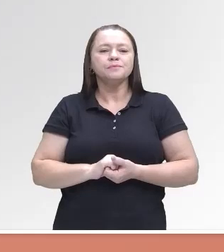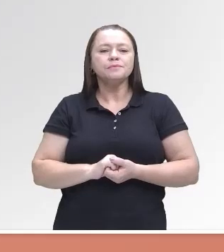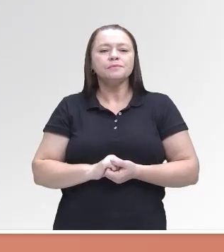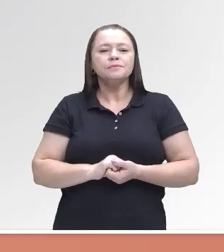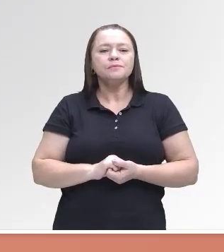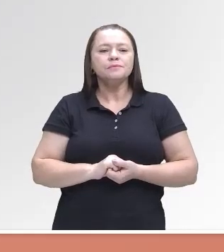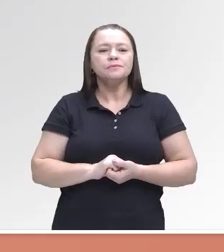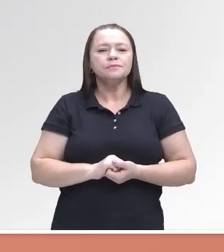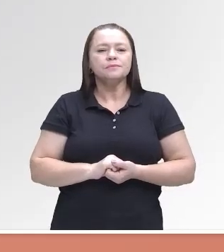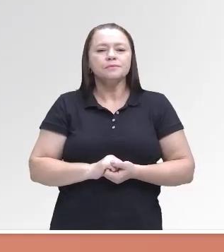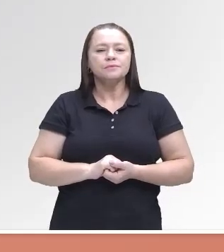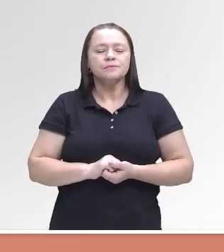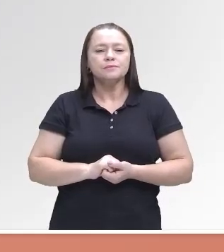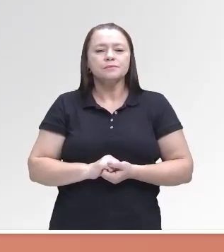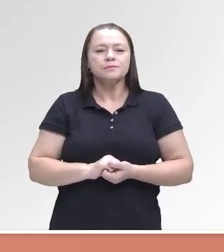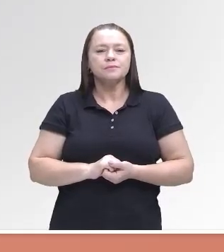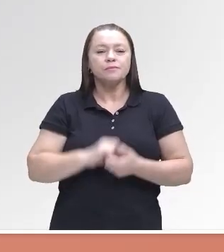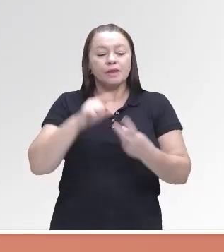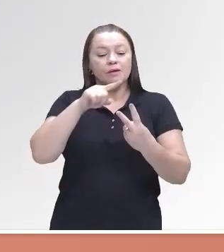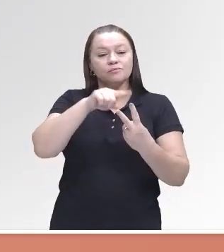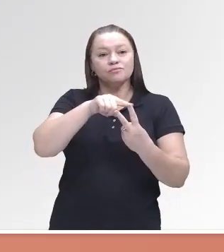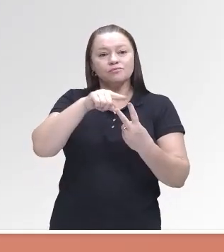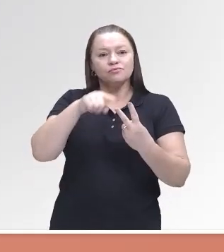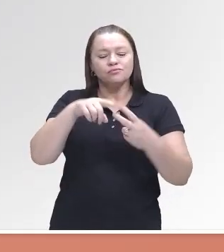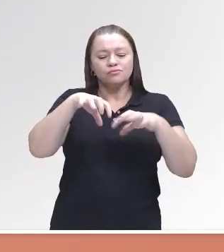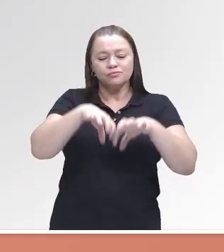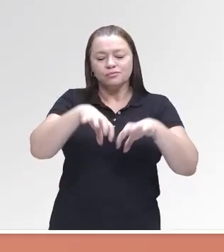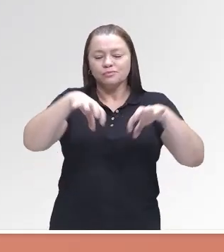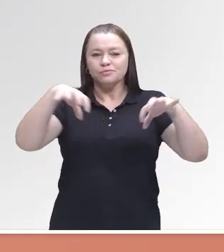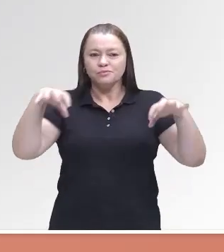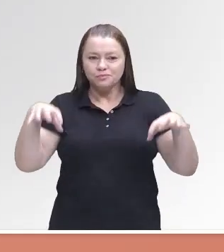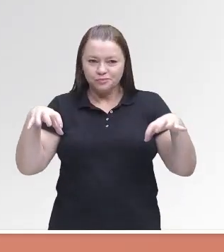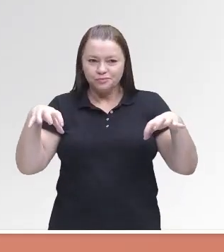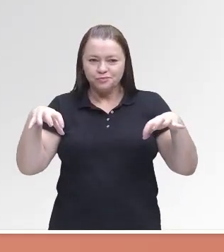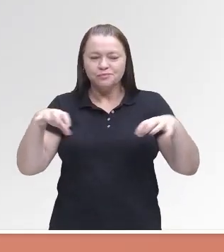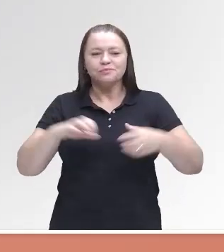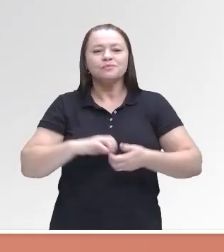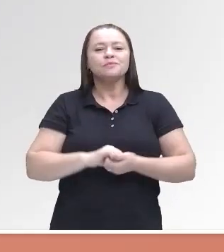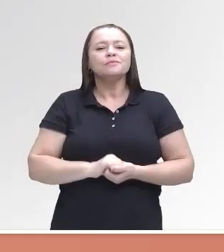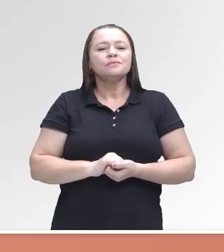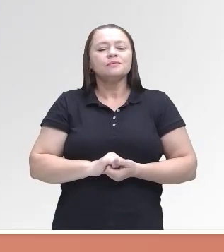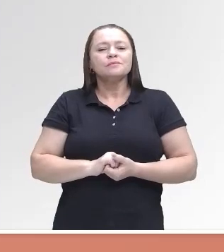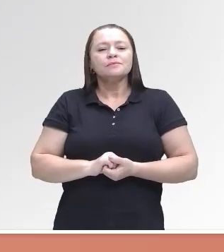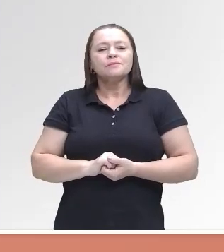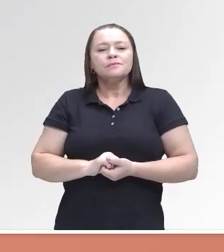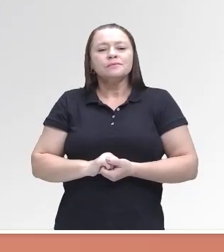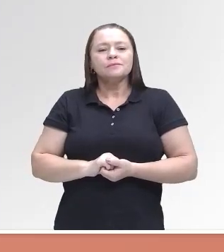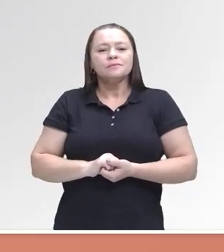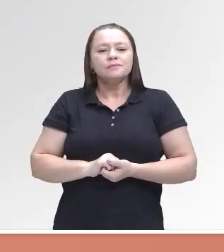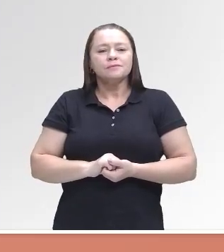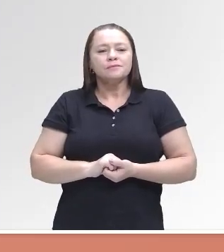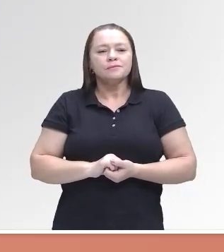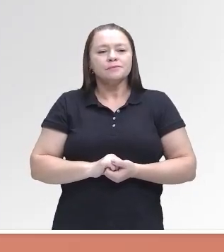Tupi. 2 sílabas. Aqui eu tenho uma. Aqui eu tenho 2